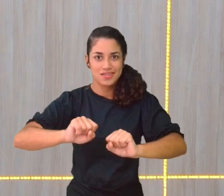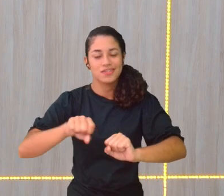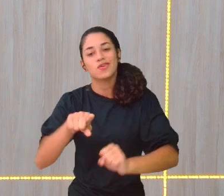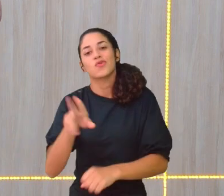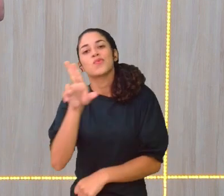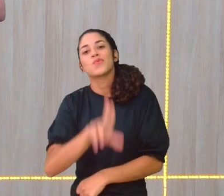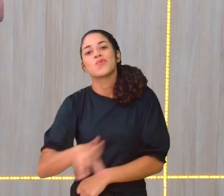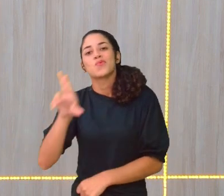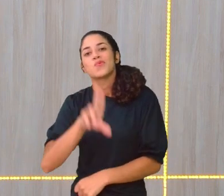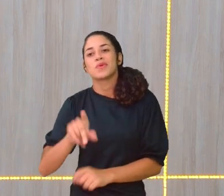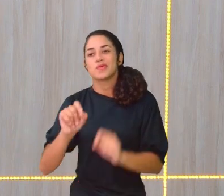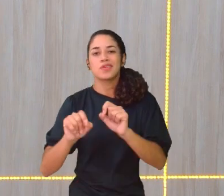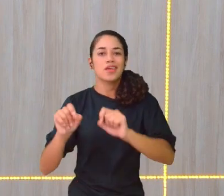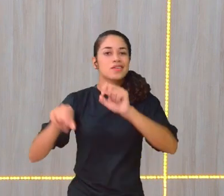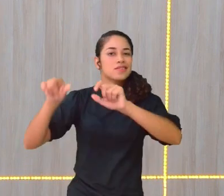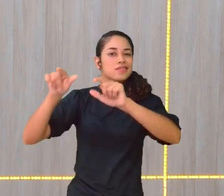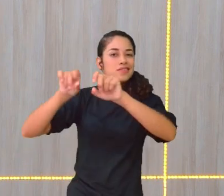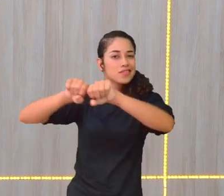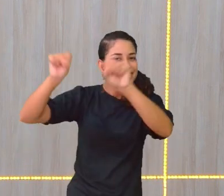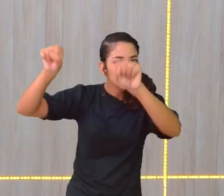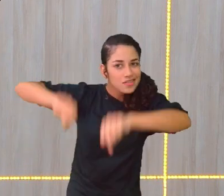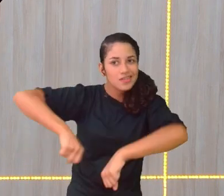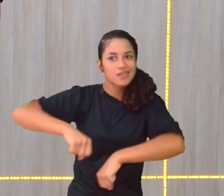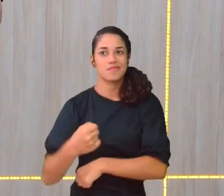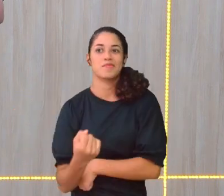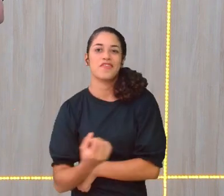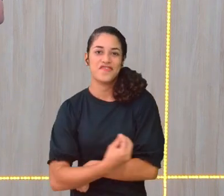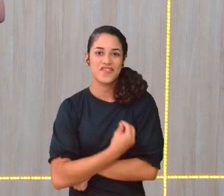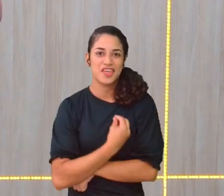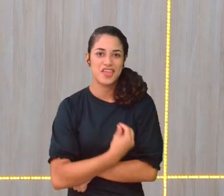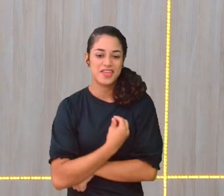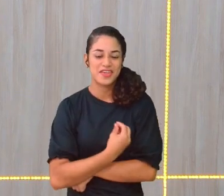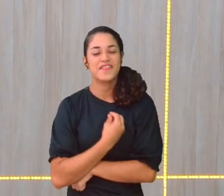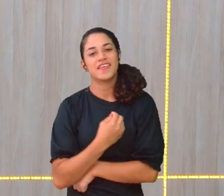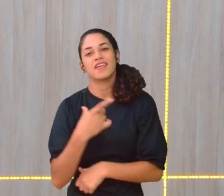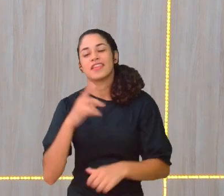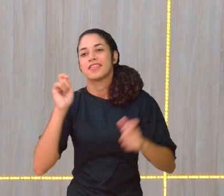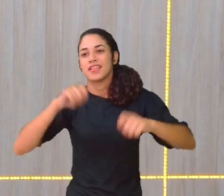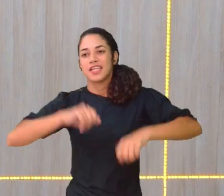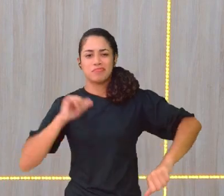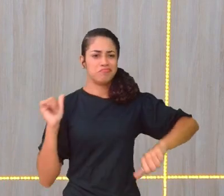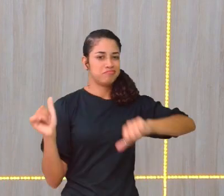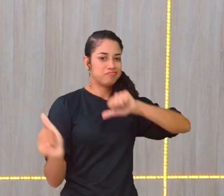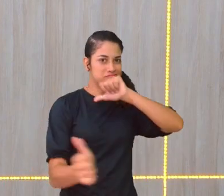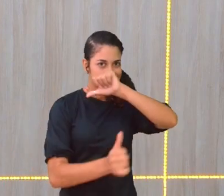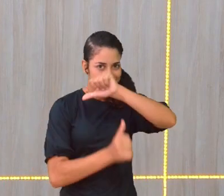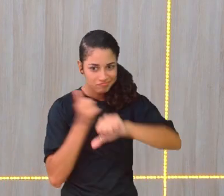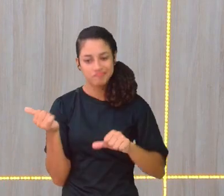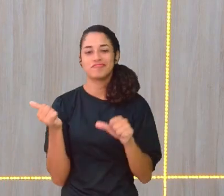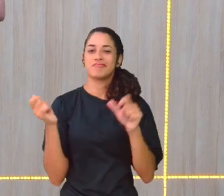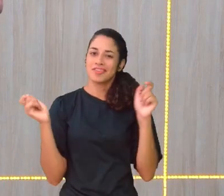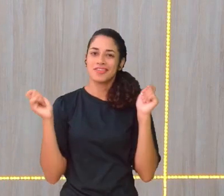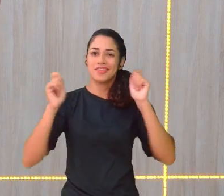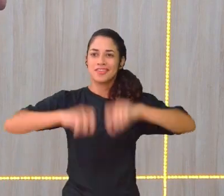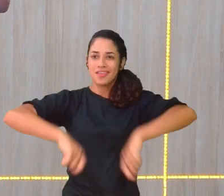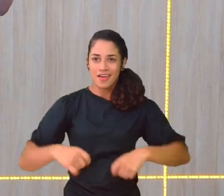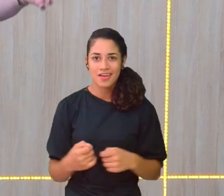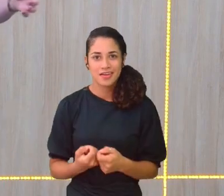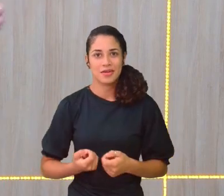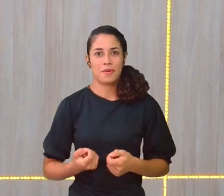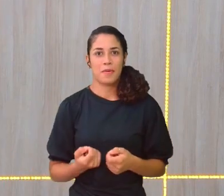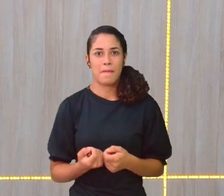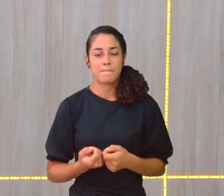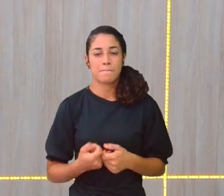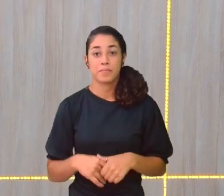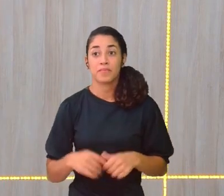usa esse sistema, não é? Vivo, que se transforma, que tem essa capacidade, essa